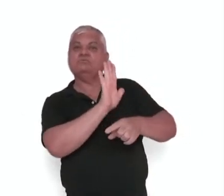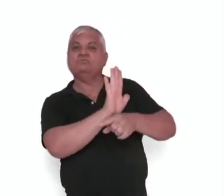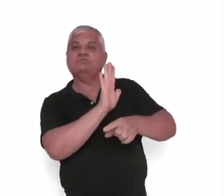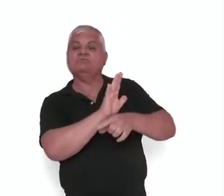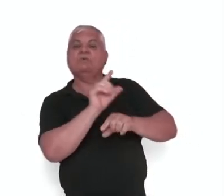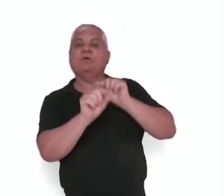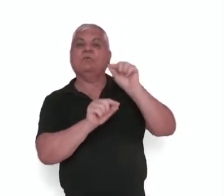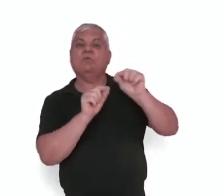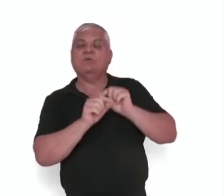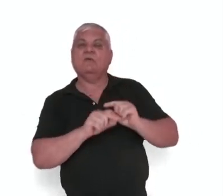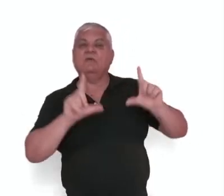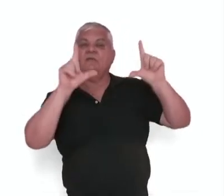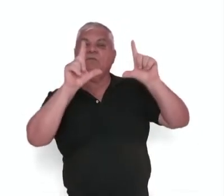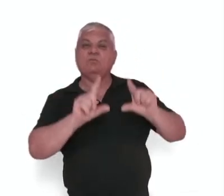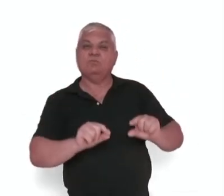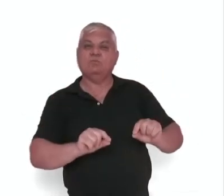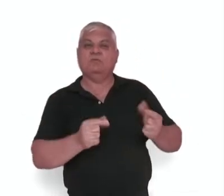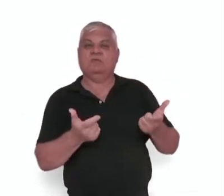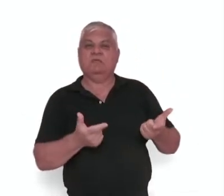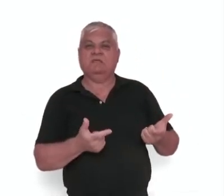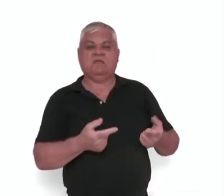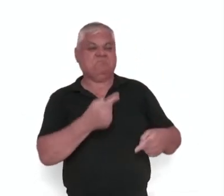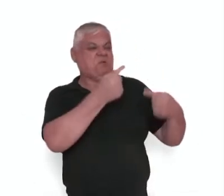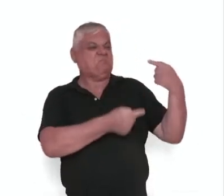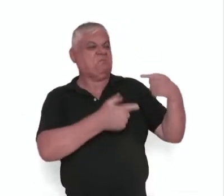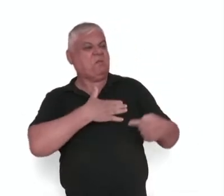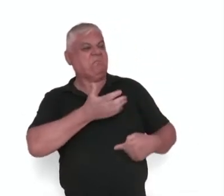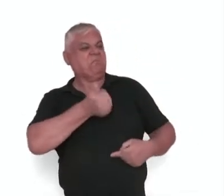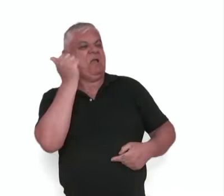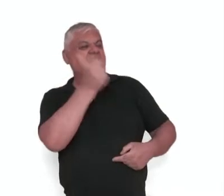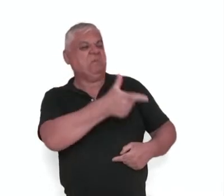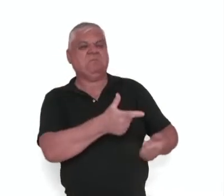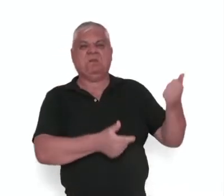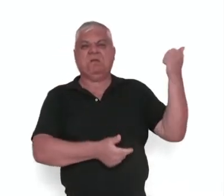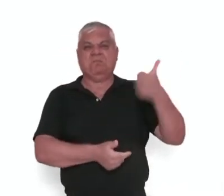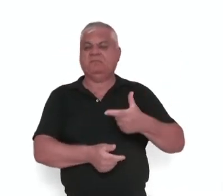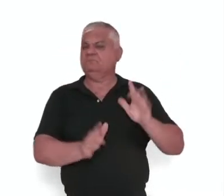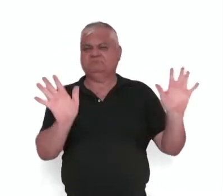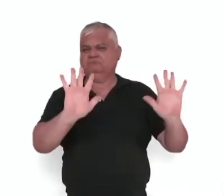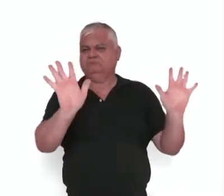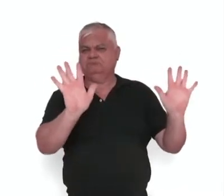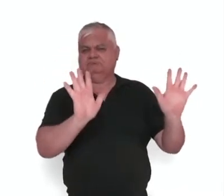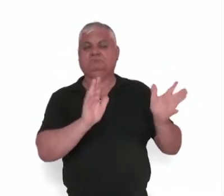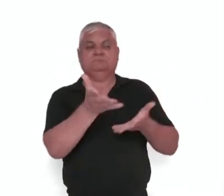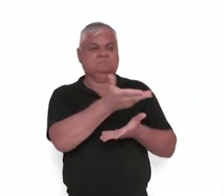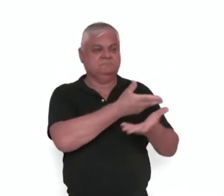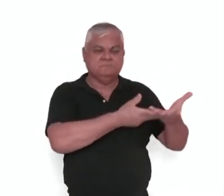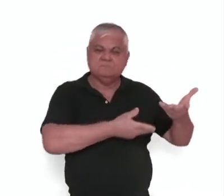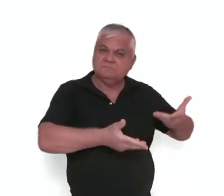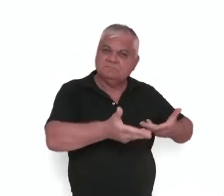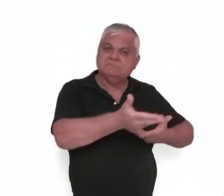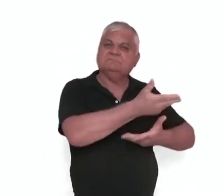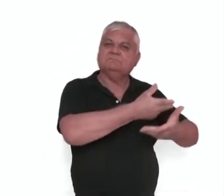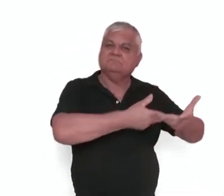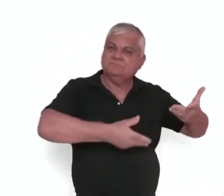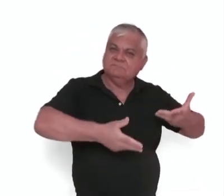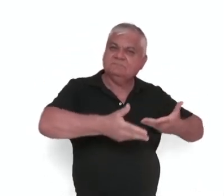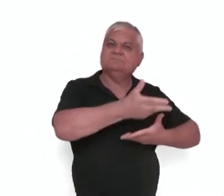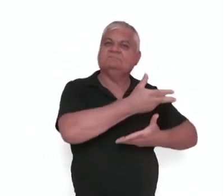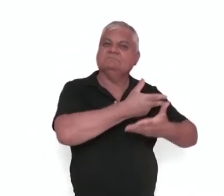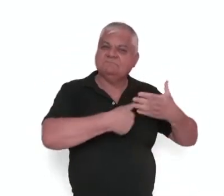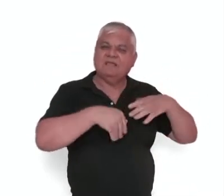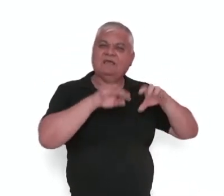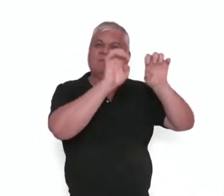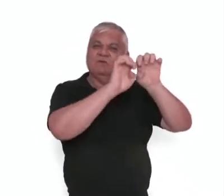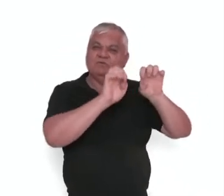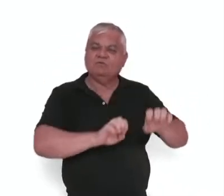diminuição gradativa da competição. Então, como eu falei para vocês, ele mantém essa estrutura competitiva. Eu posso manter uma estrutura competitiva